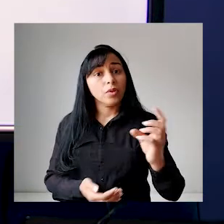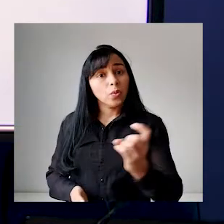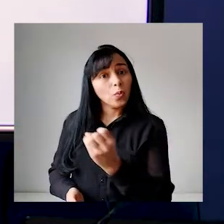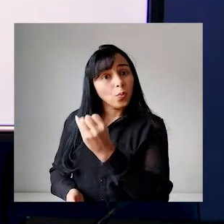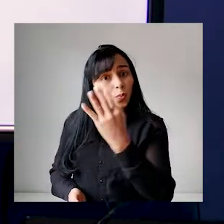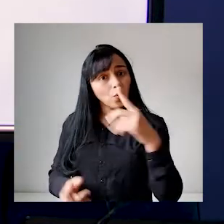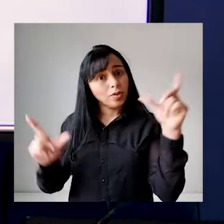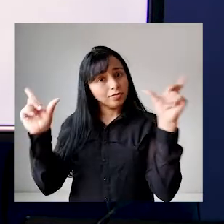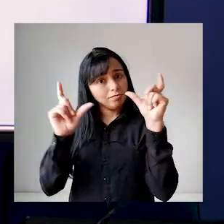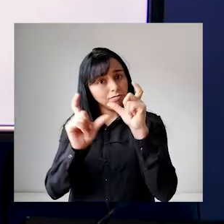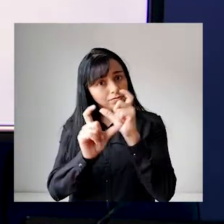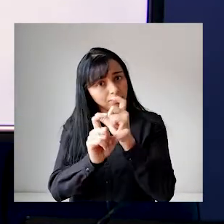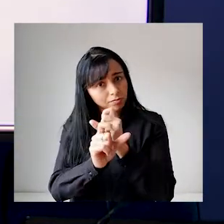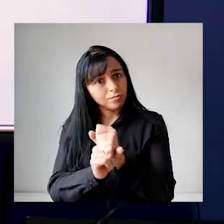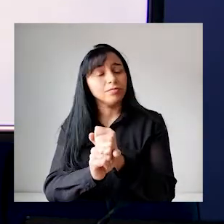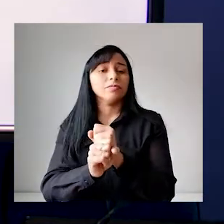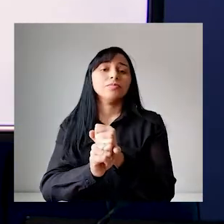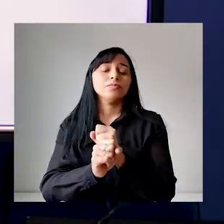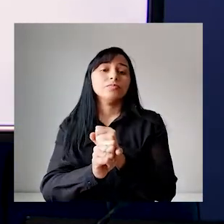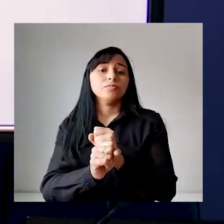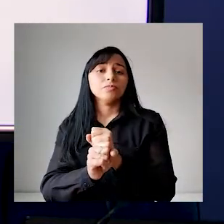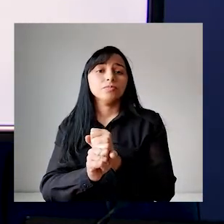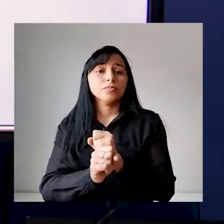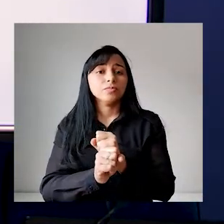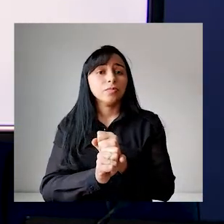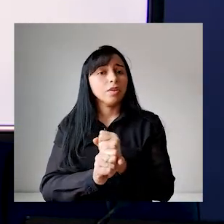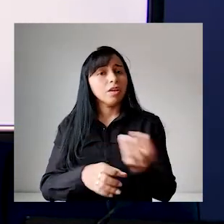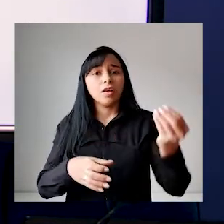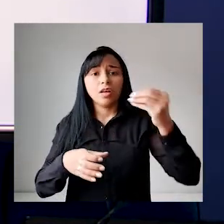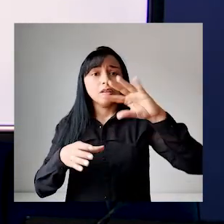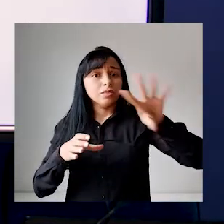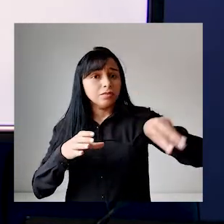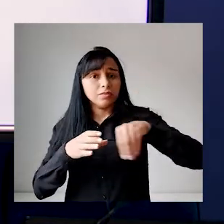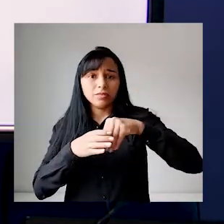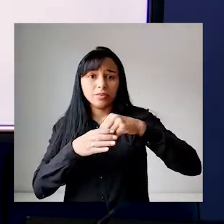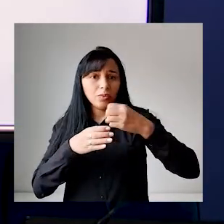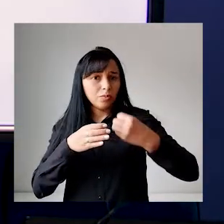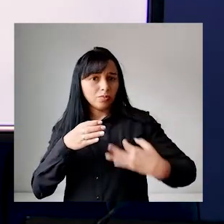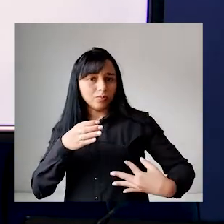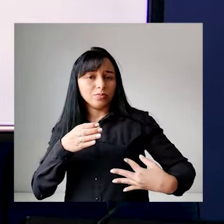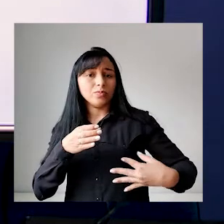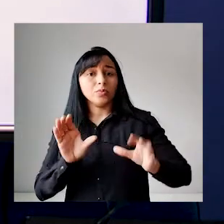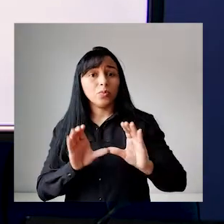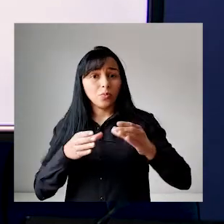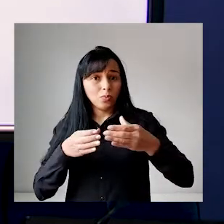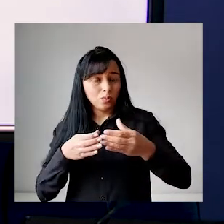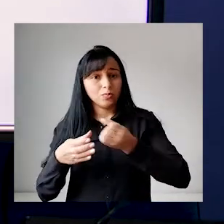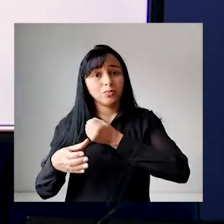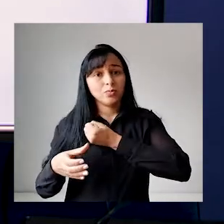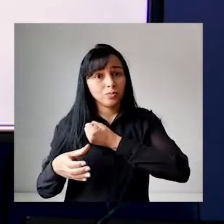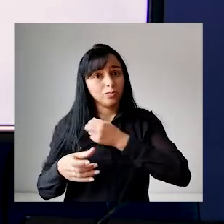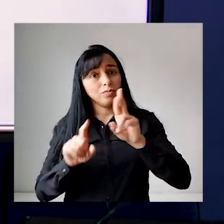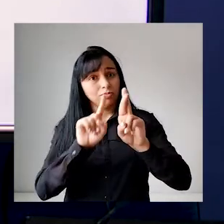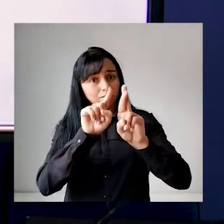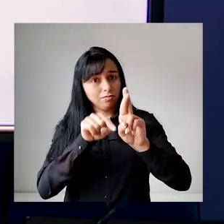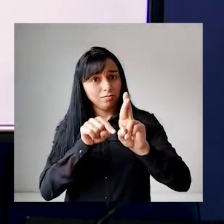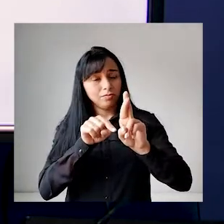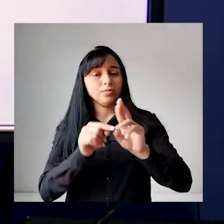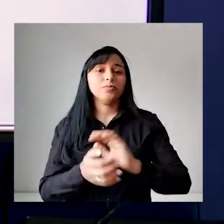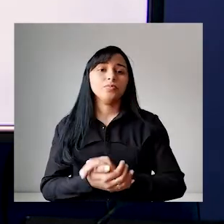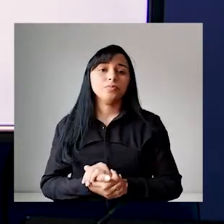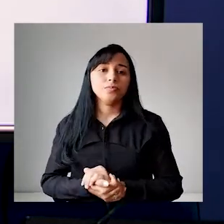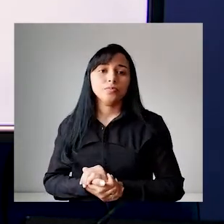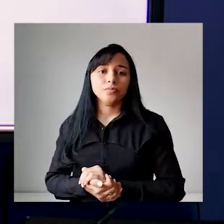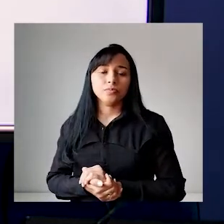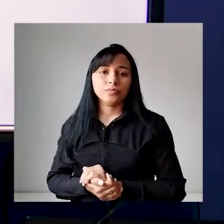Quantas das expressões seguintes não são definidas no conjunto R dos números reais? Então aqui